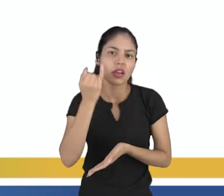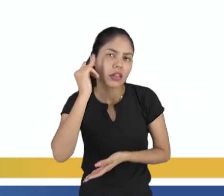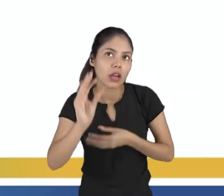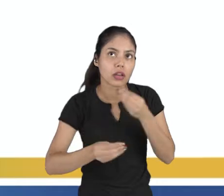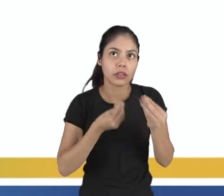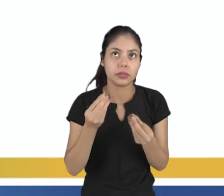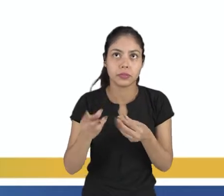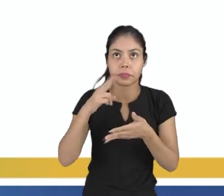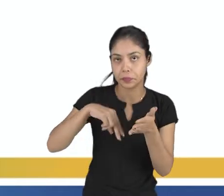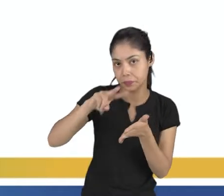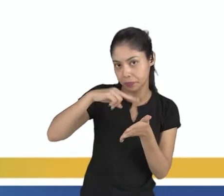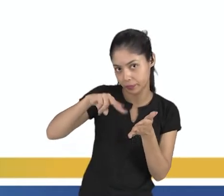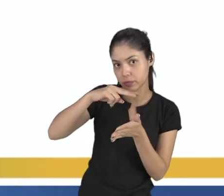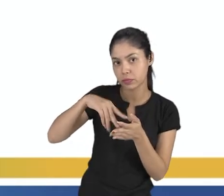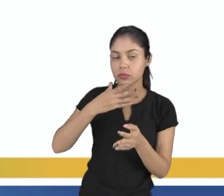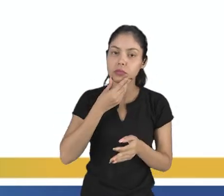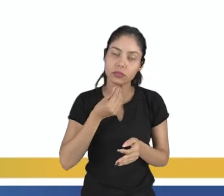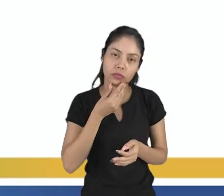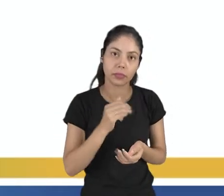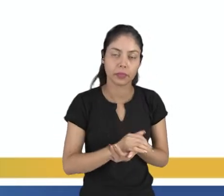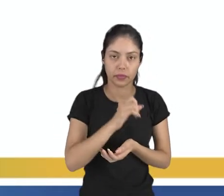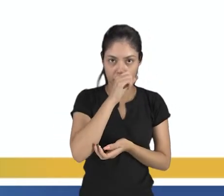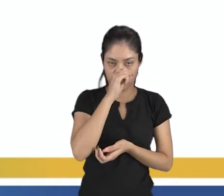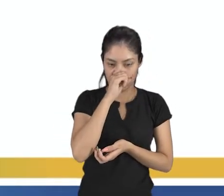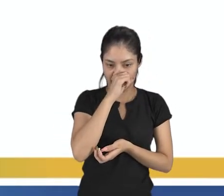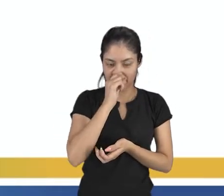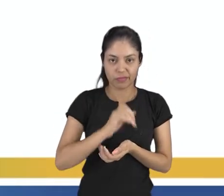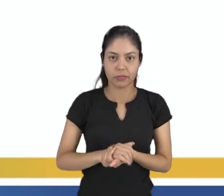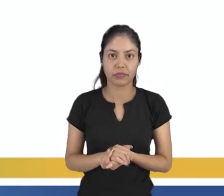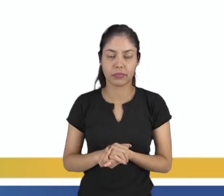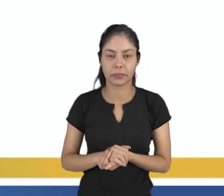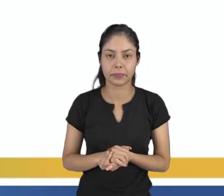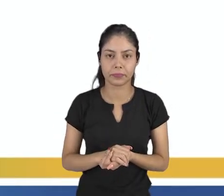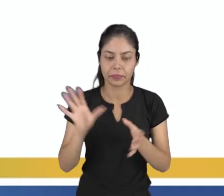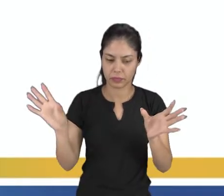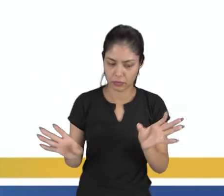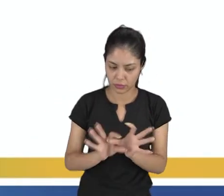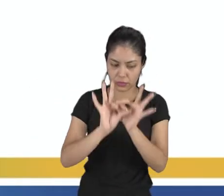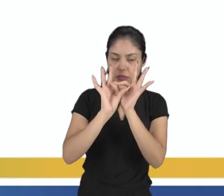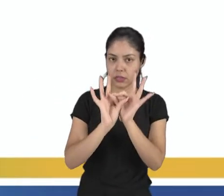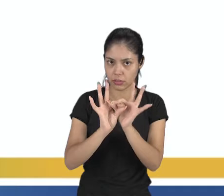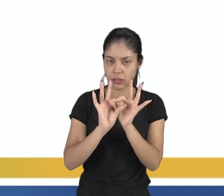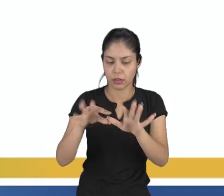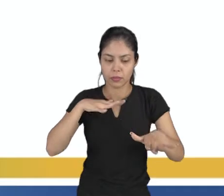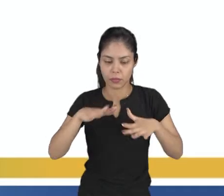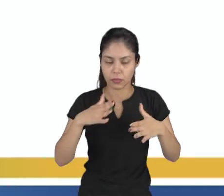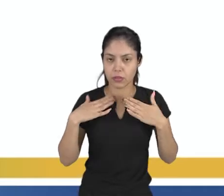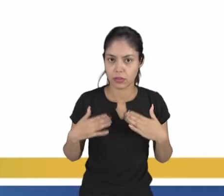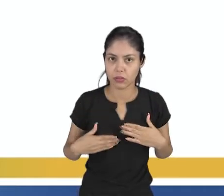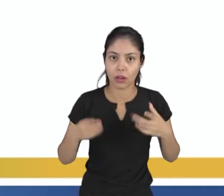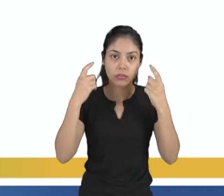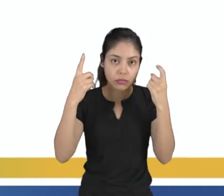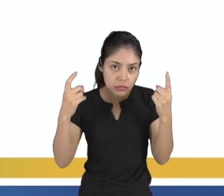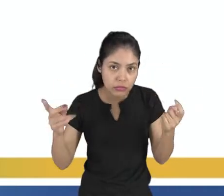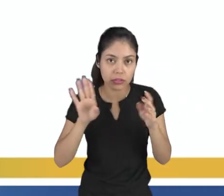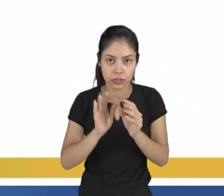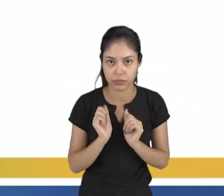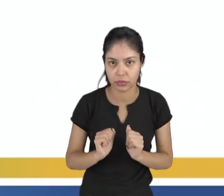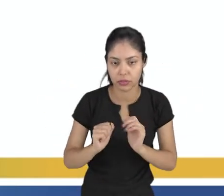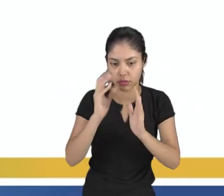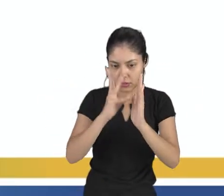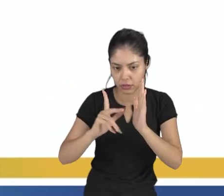homens dançando. E aí a dança, ela está muito atrelada, né, o movimento corporal aos sons que podiam